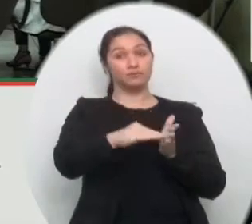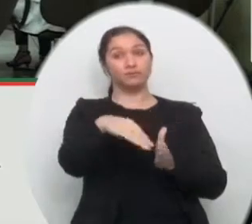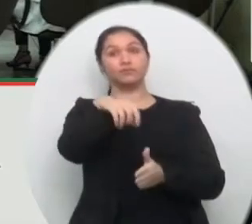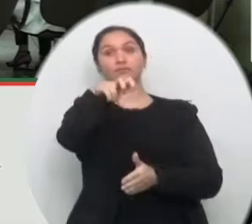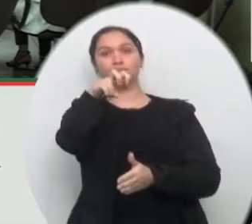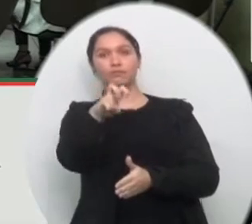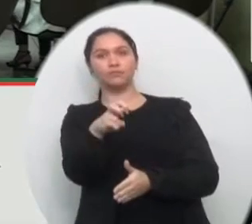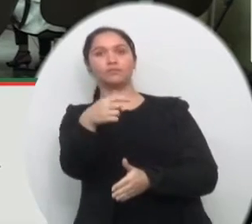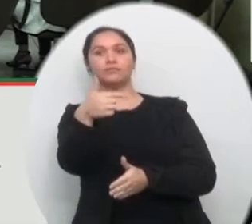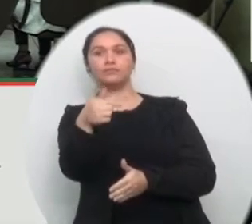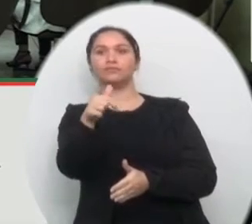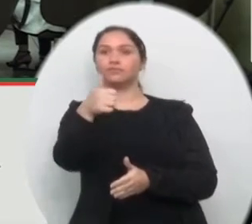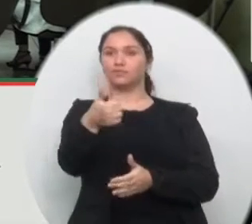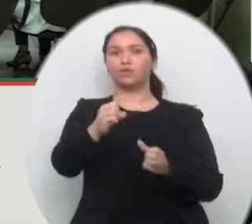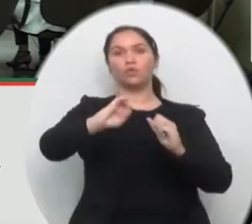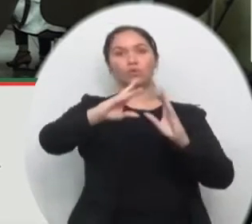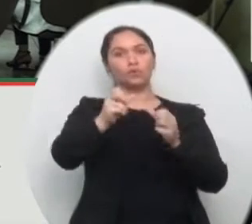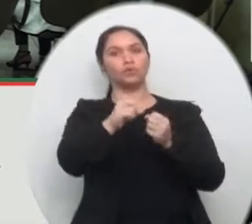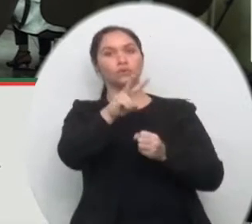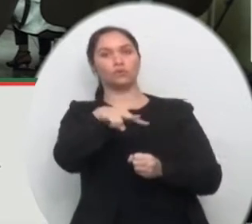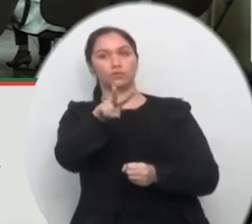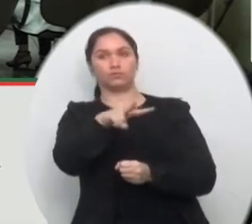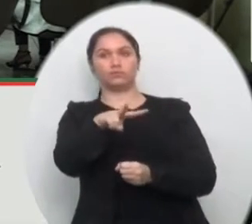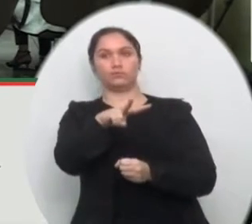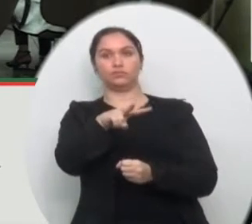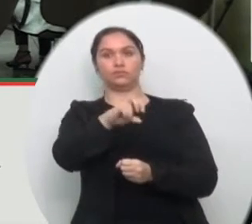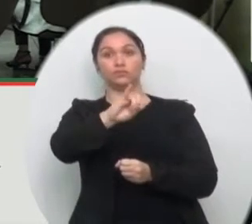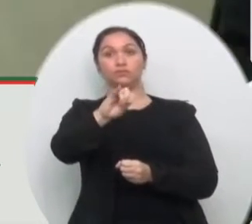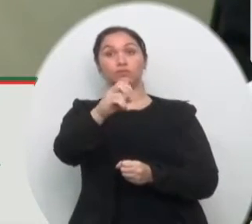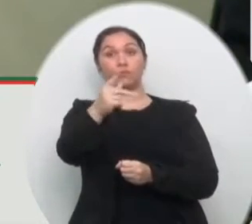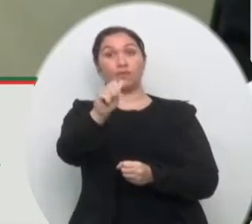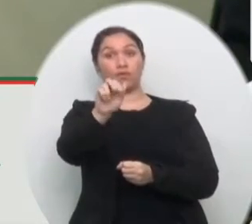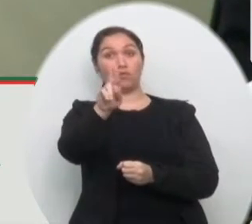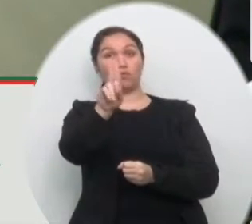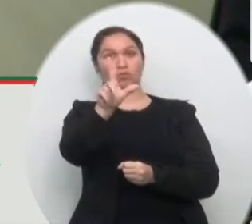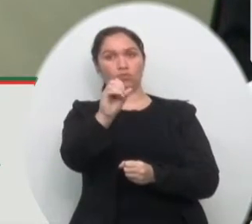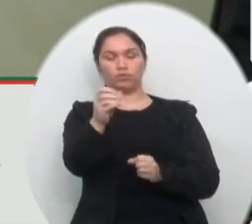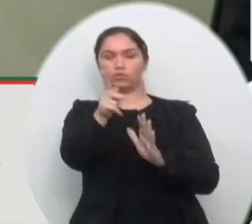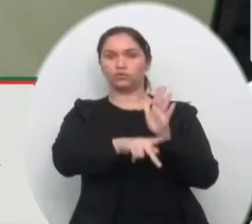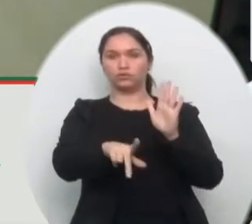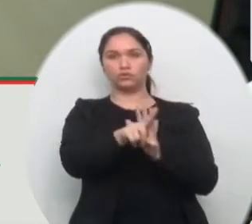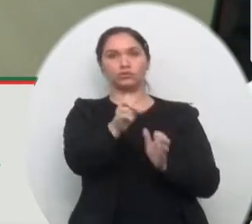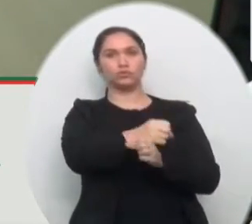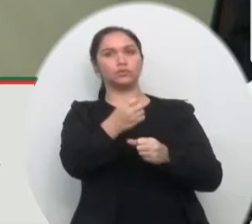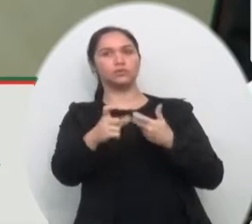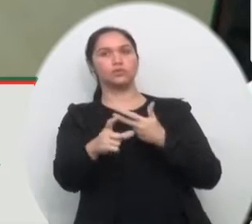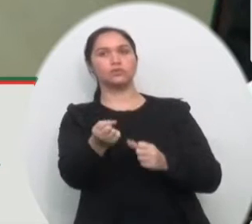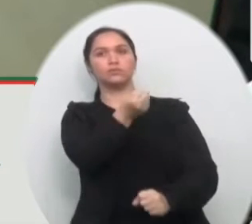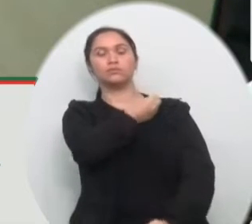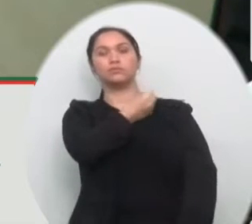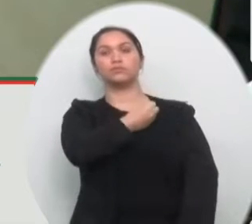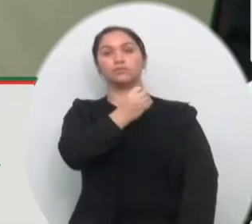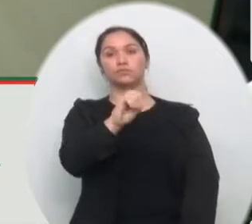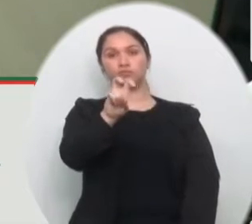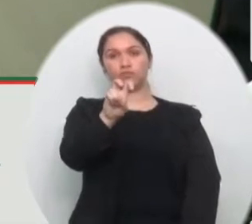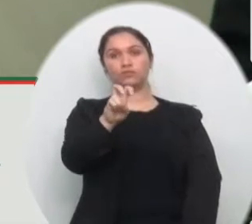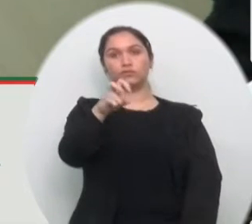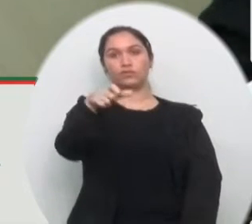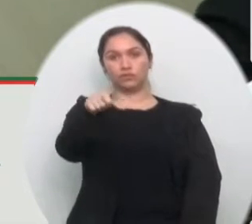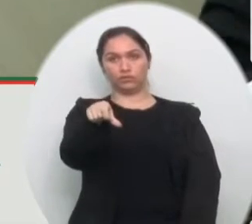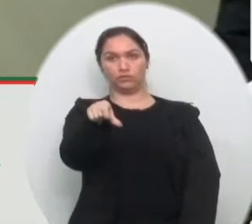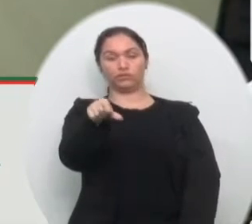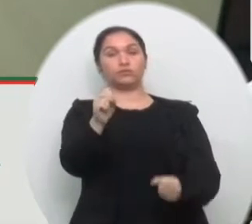A571/18, todas de autoria do vereador José Paulo Ferrarese. Projeto de lei do Executivo PE 059/18, de